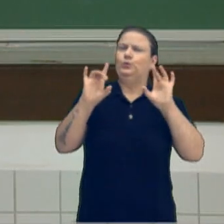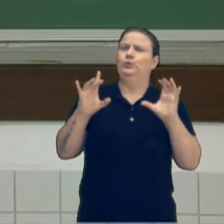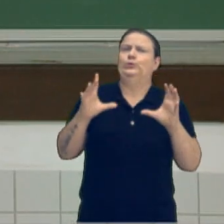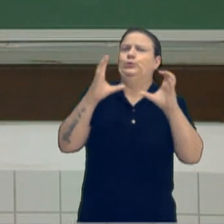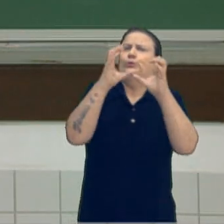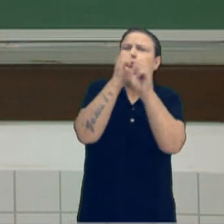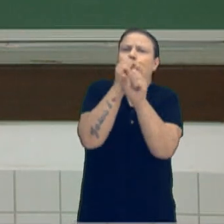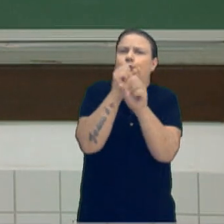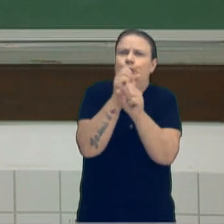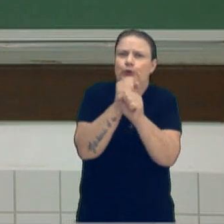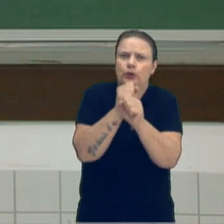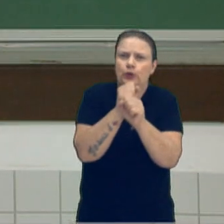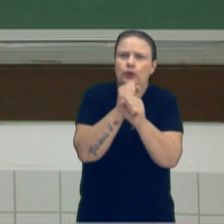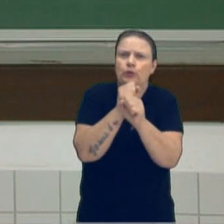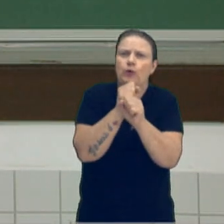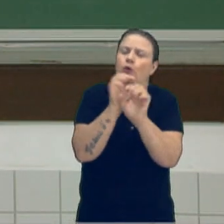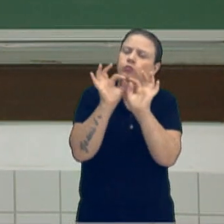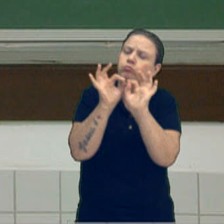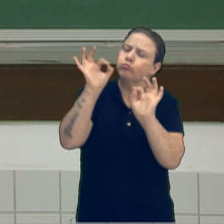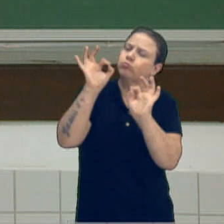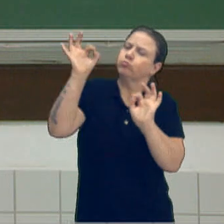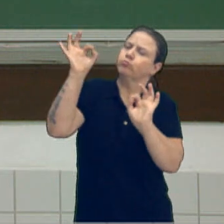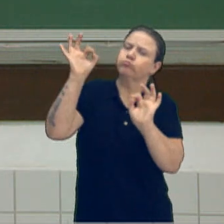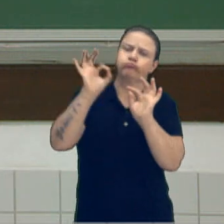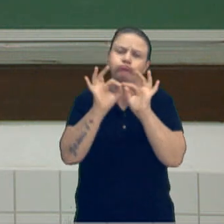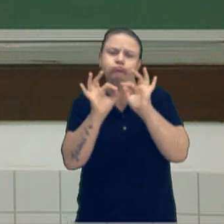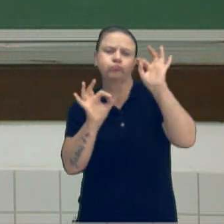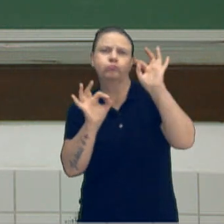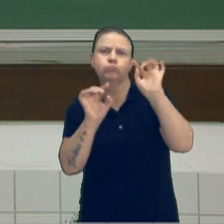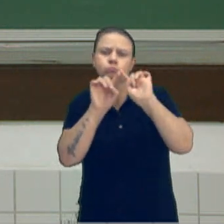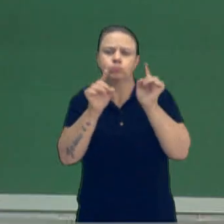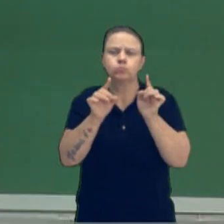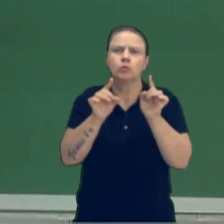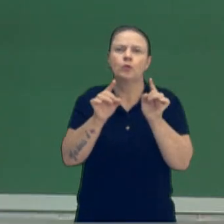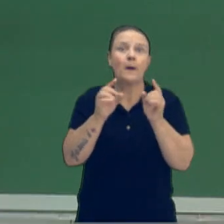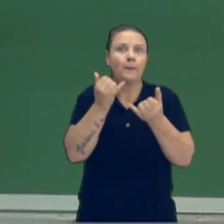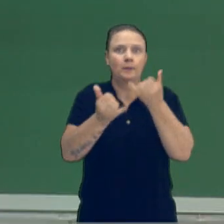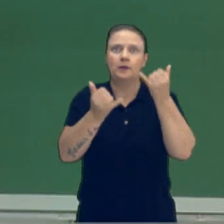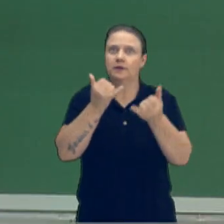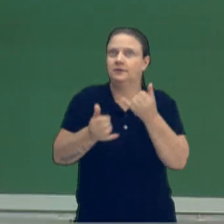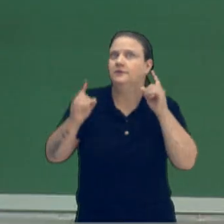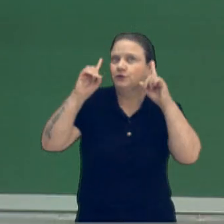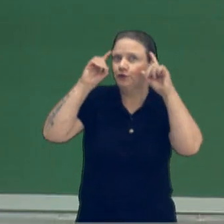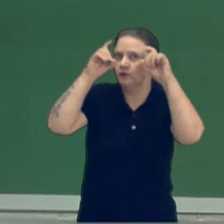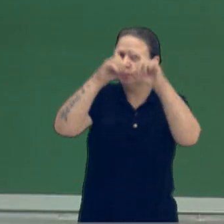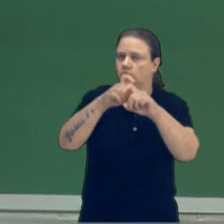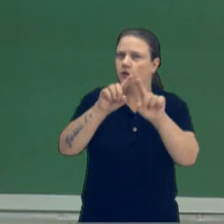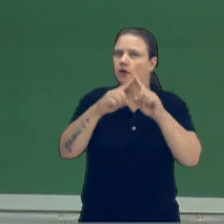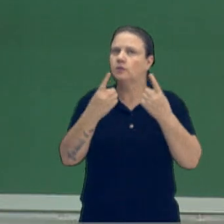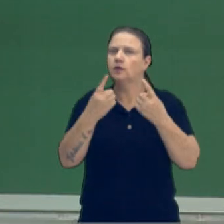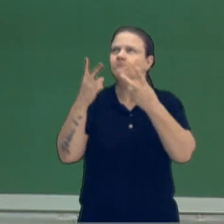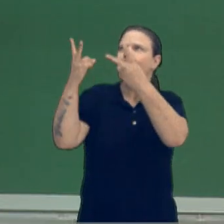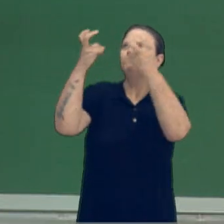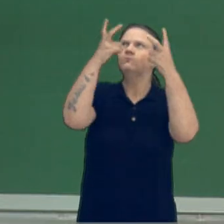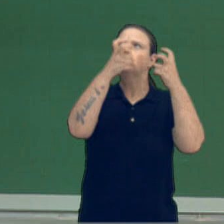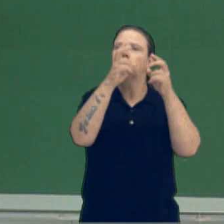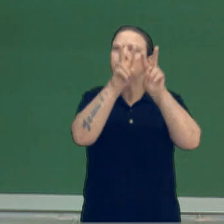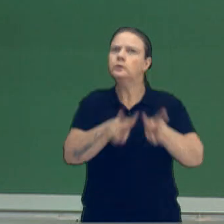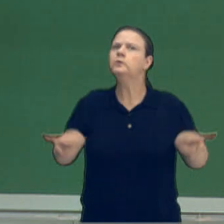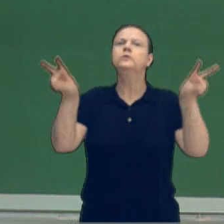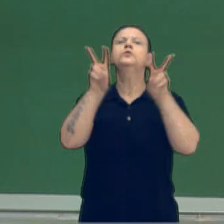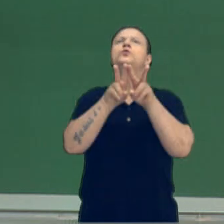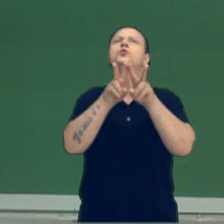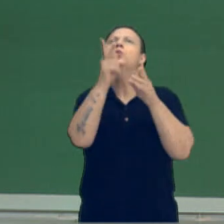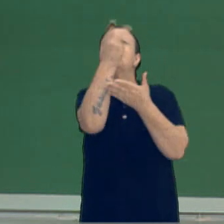os espaços onde a gente estava caminhando, perfeito? Então, parecia ser uma questão difícil, mas se a gente conseguisse interpretar de verdade, a